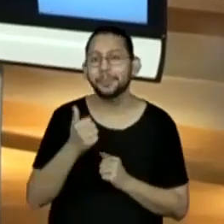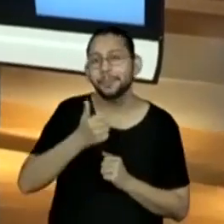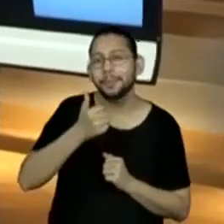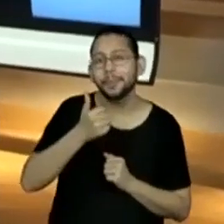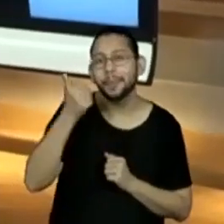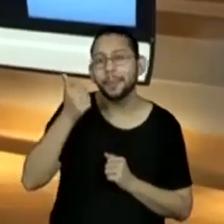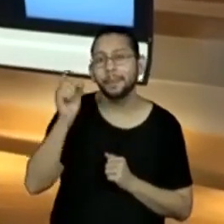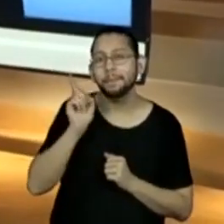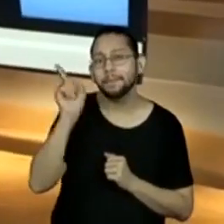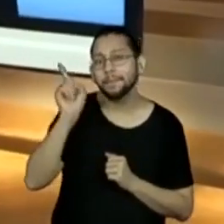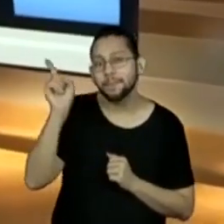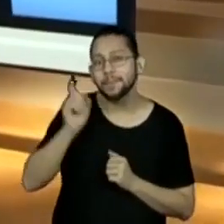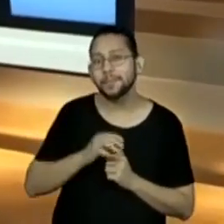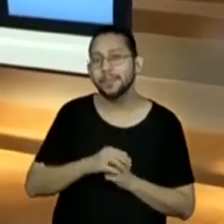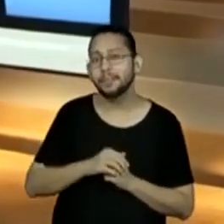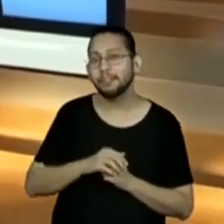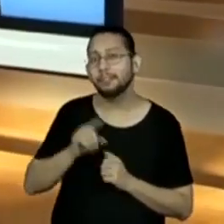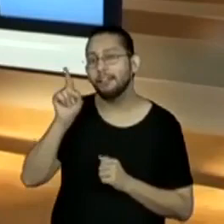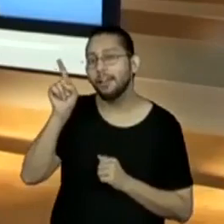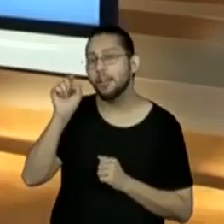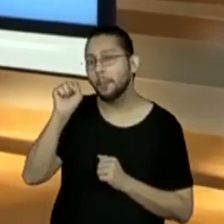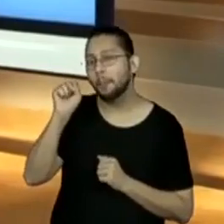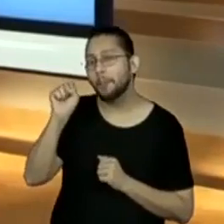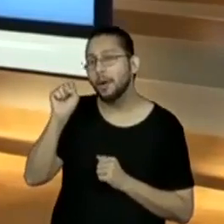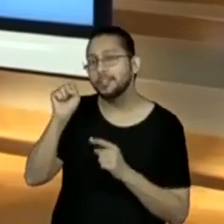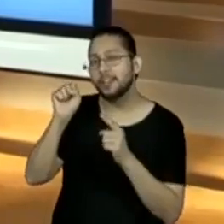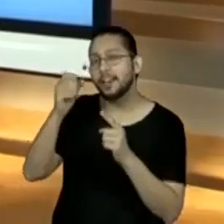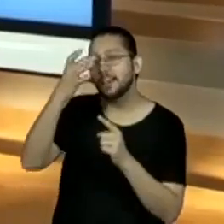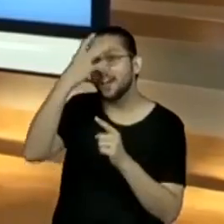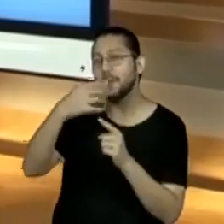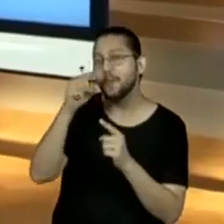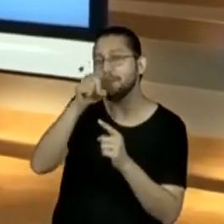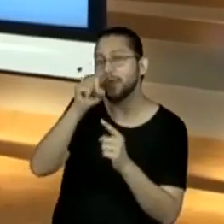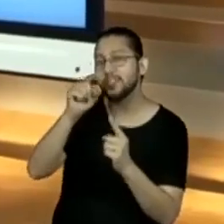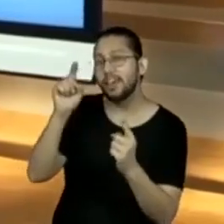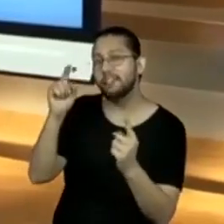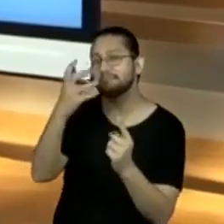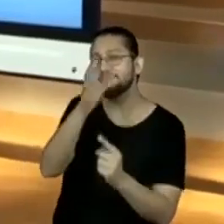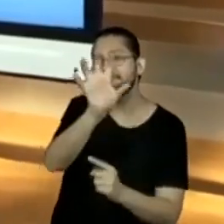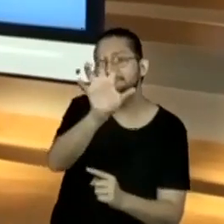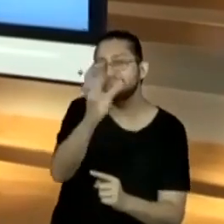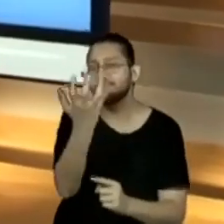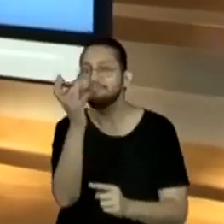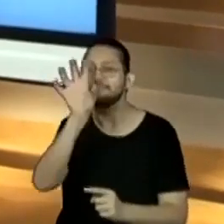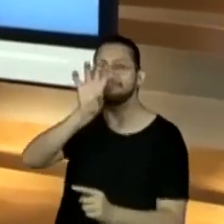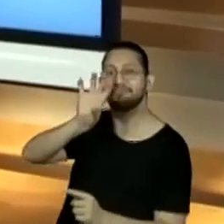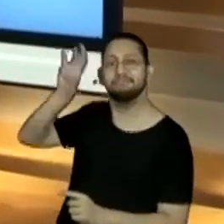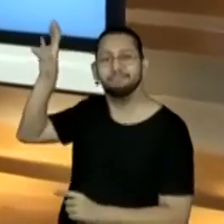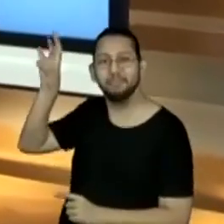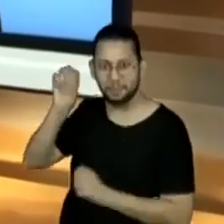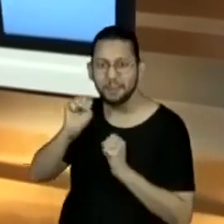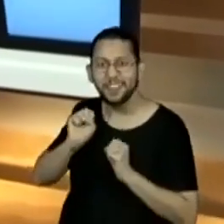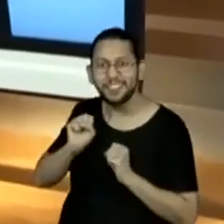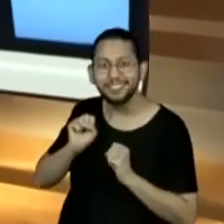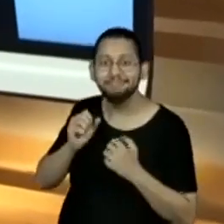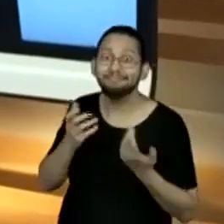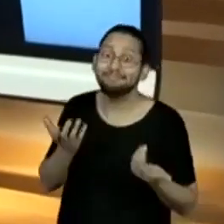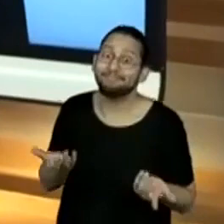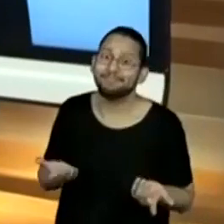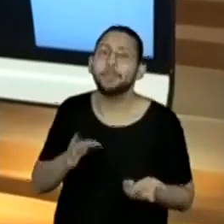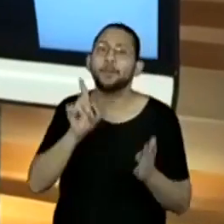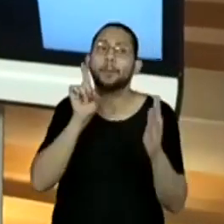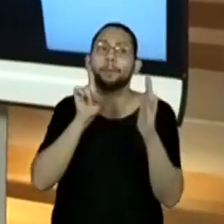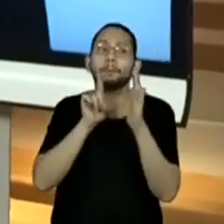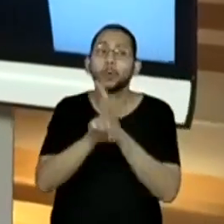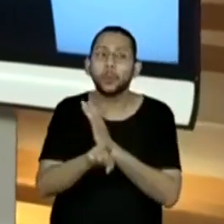Esta sombra pode ser você? Se hoje você estivesse aqui na minha frente e eu perguntasse assim, vou